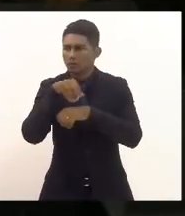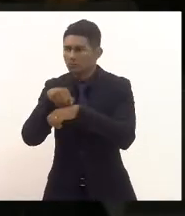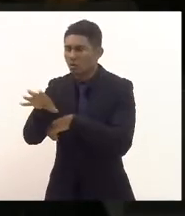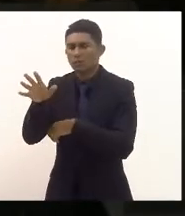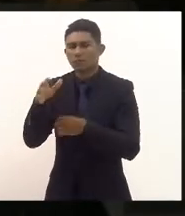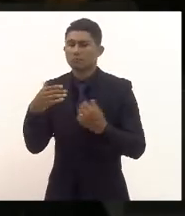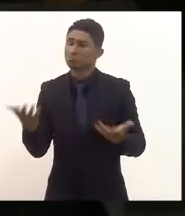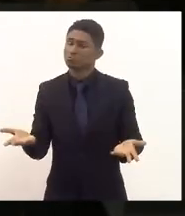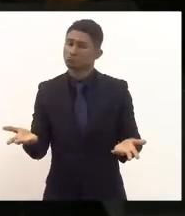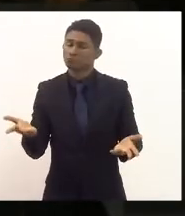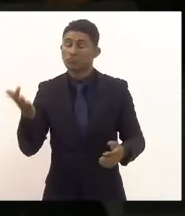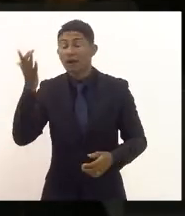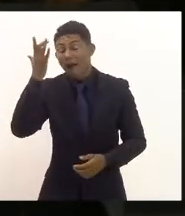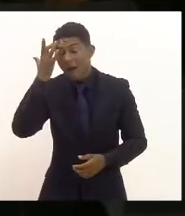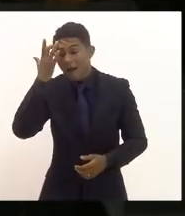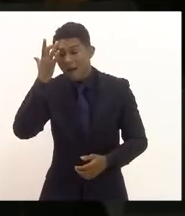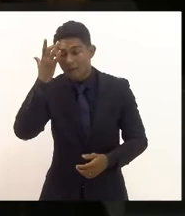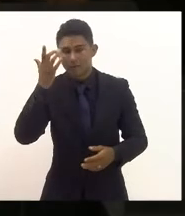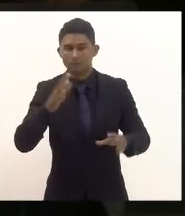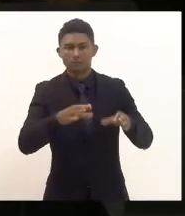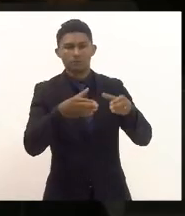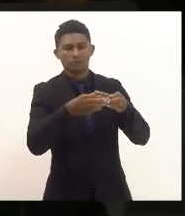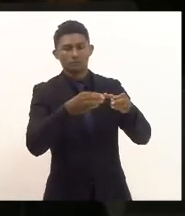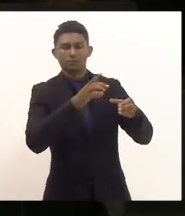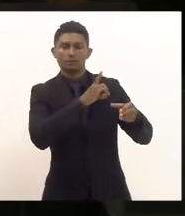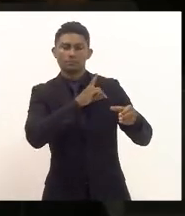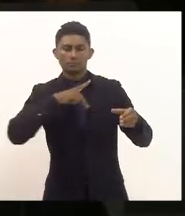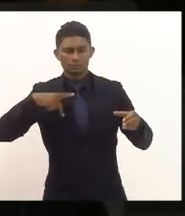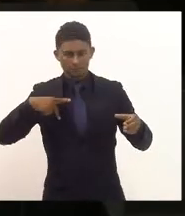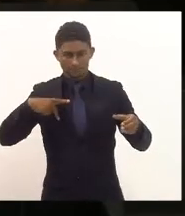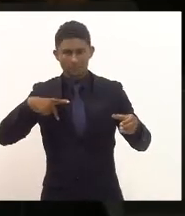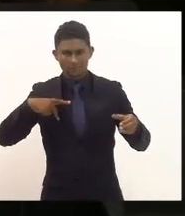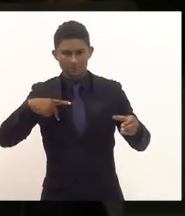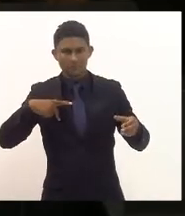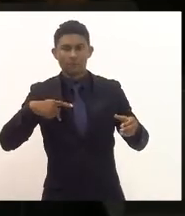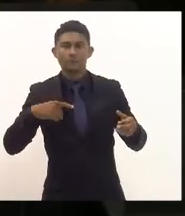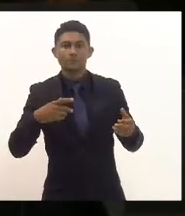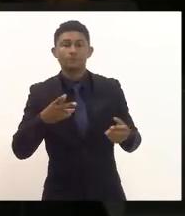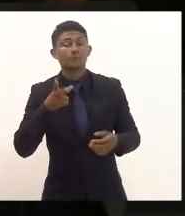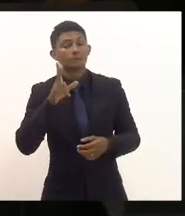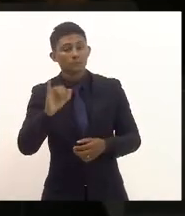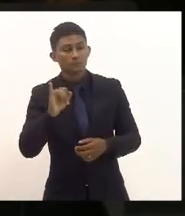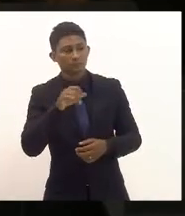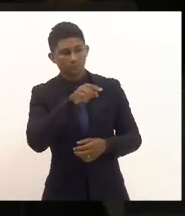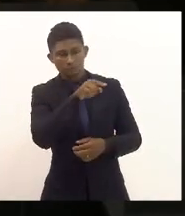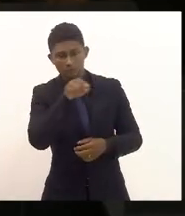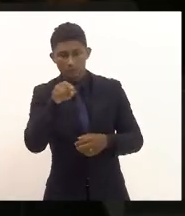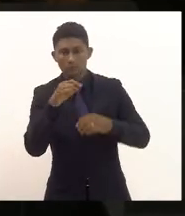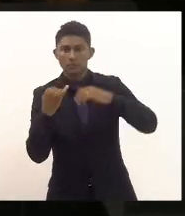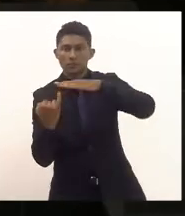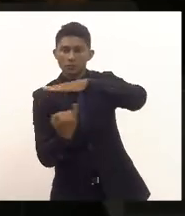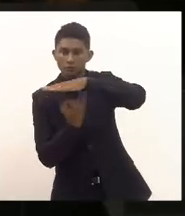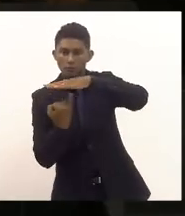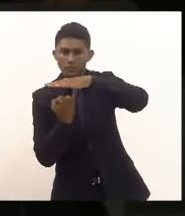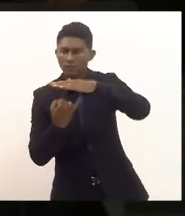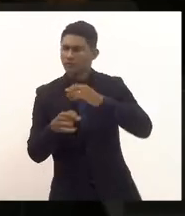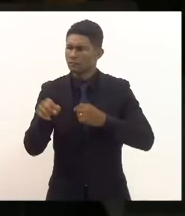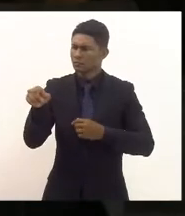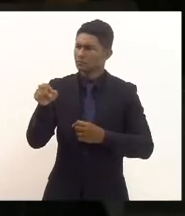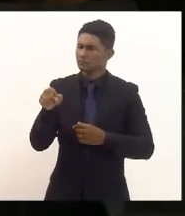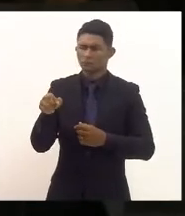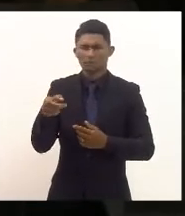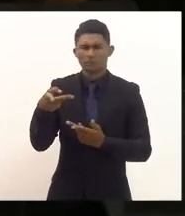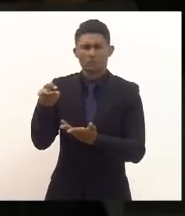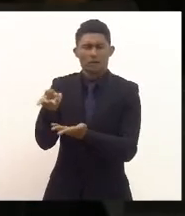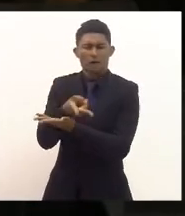defensoria deve-se essas instituições saírem fora dos seus caminhos